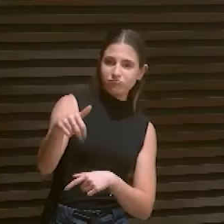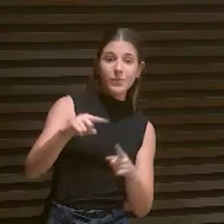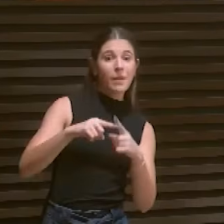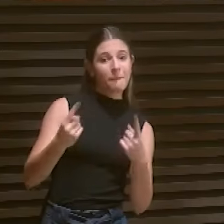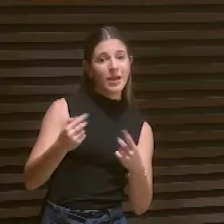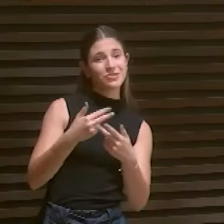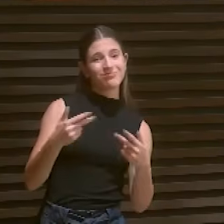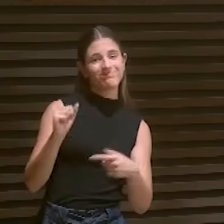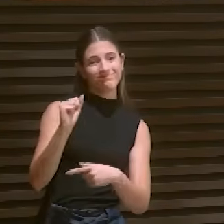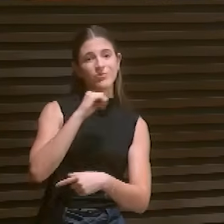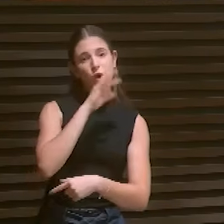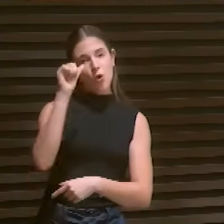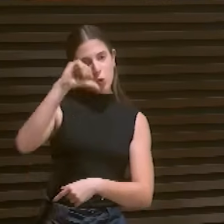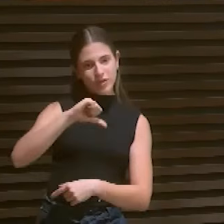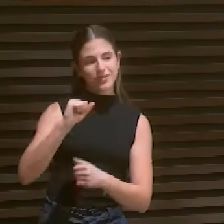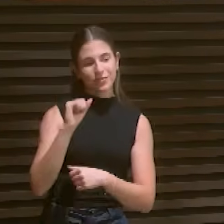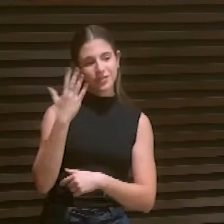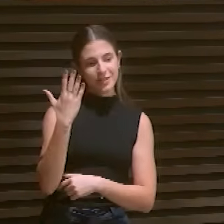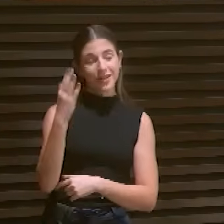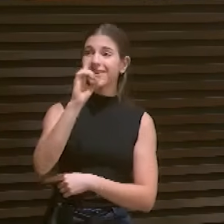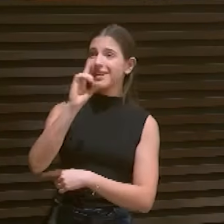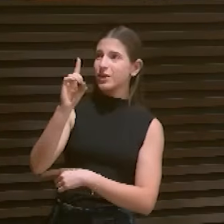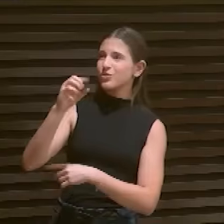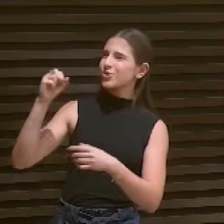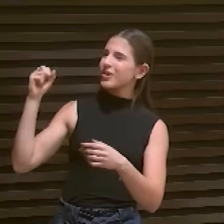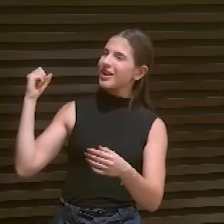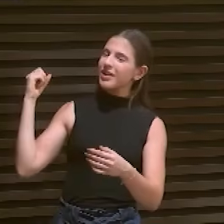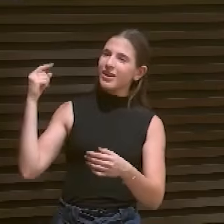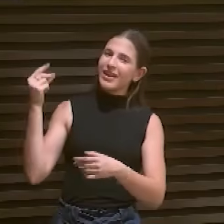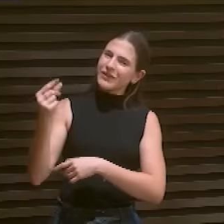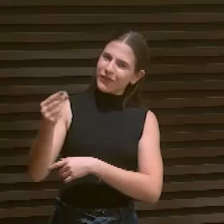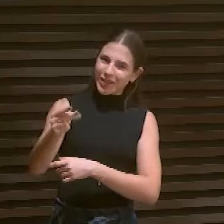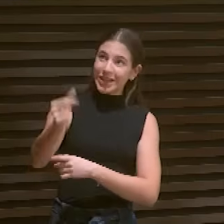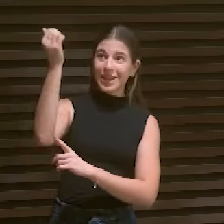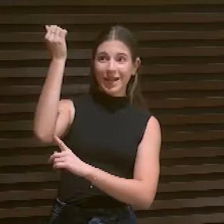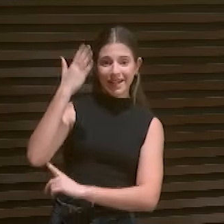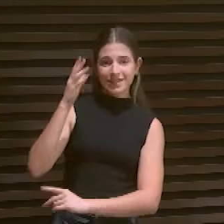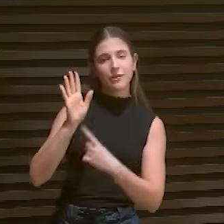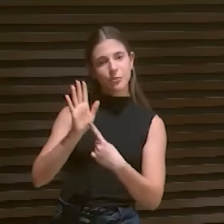processo. E Deus, na sua infinita graça, vai mostrar isso para você.